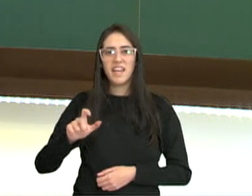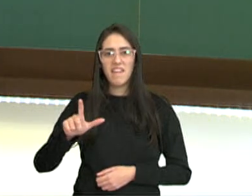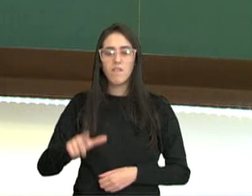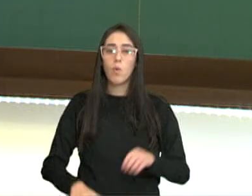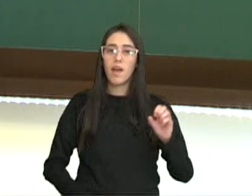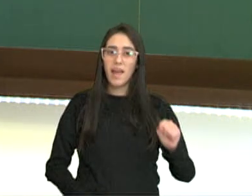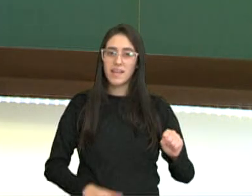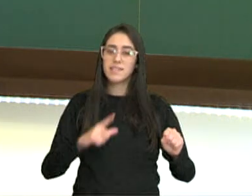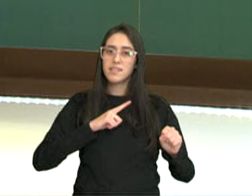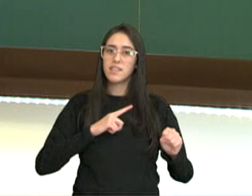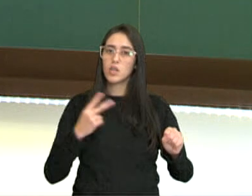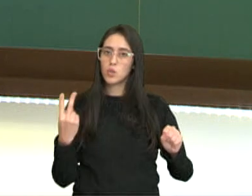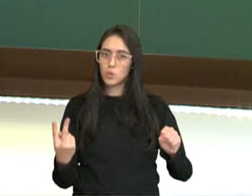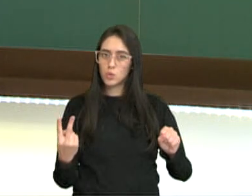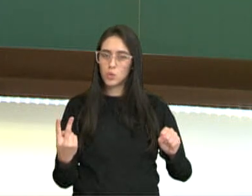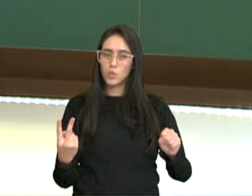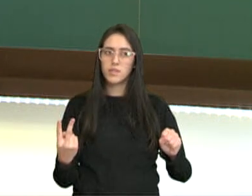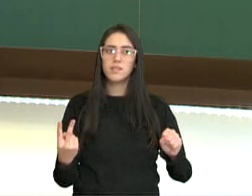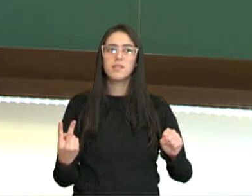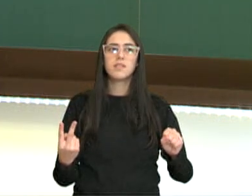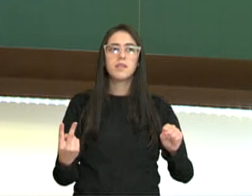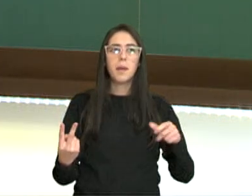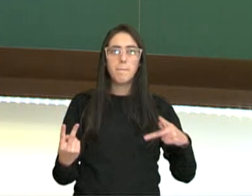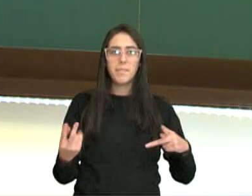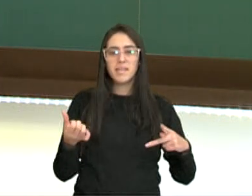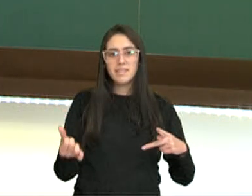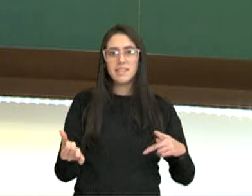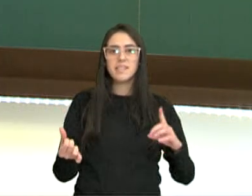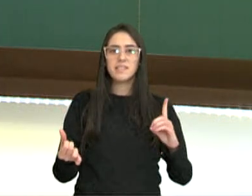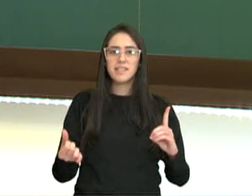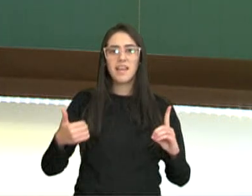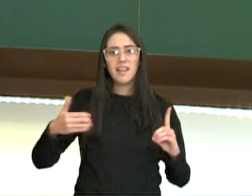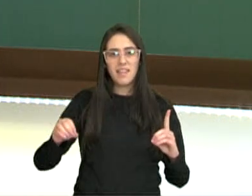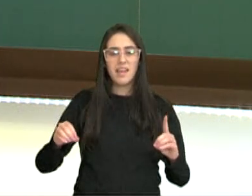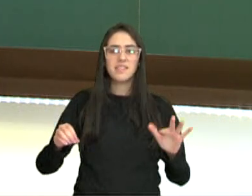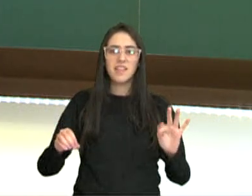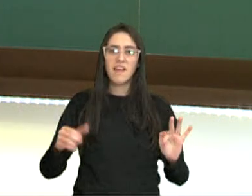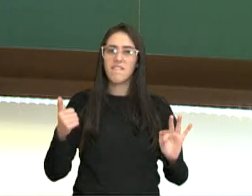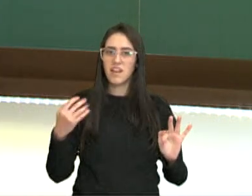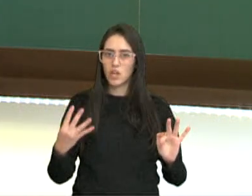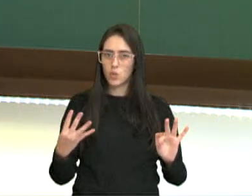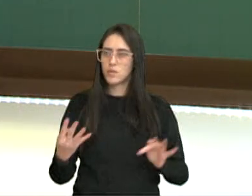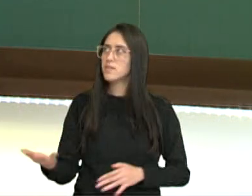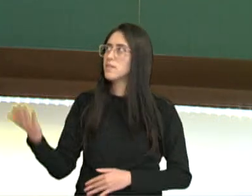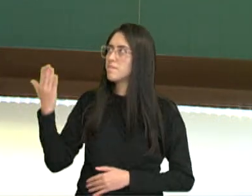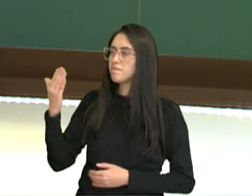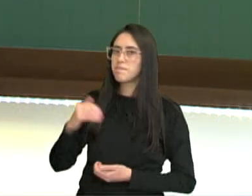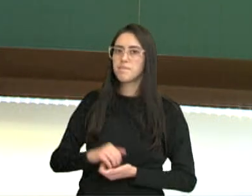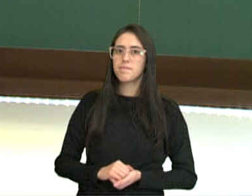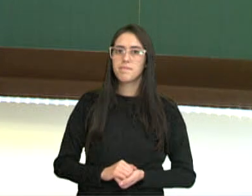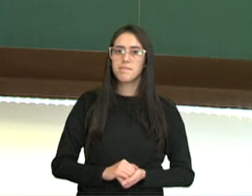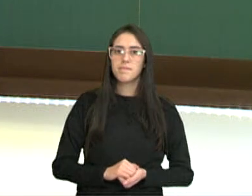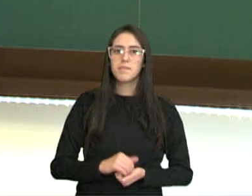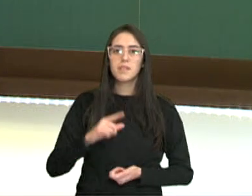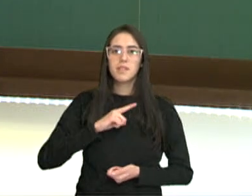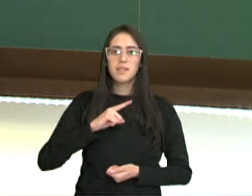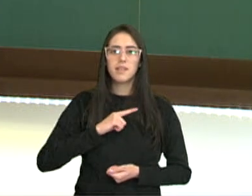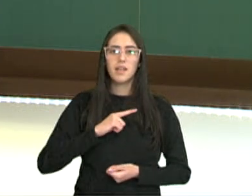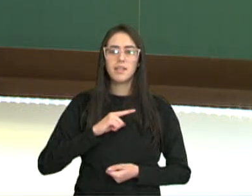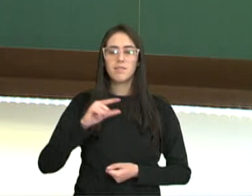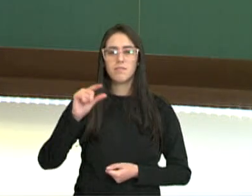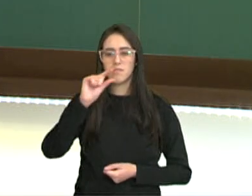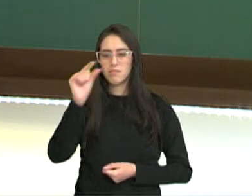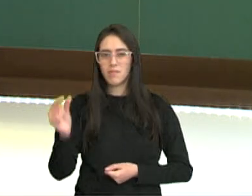cabem 2 elétrons, no P, 6, no D, 10 e no F, 14. Então, aqui na camada K, nós temos